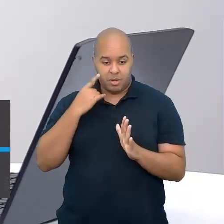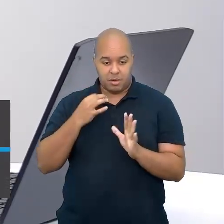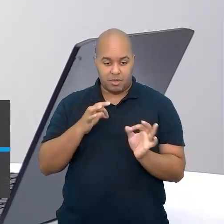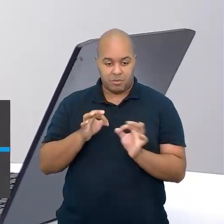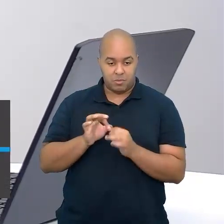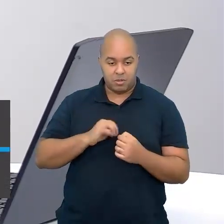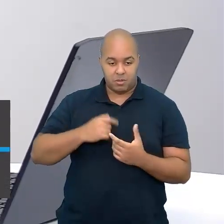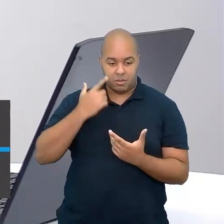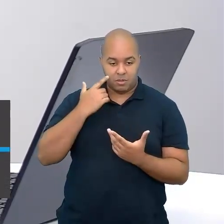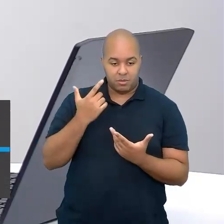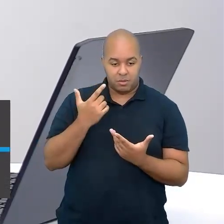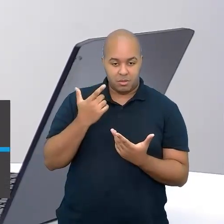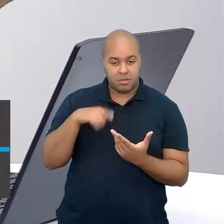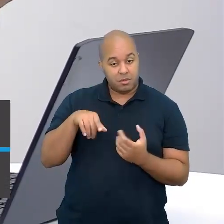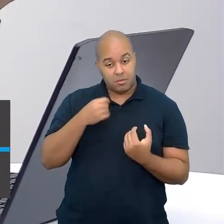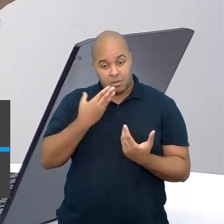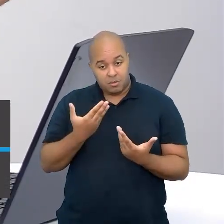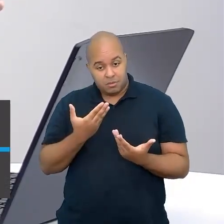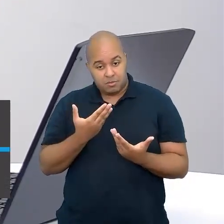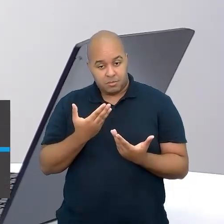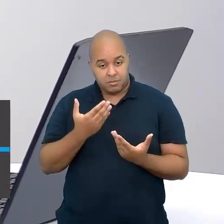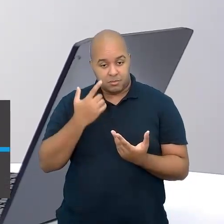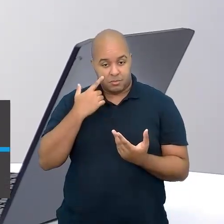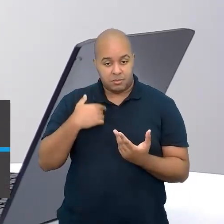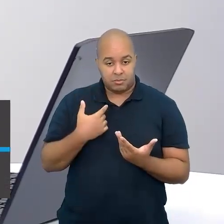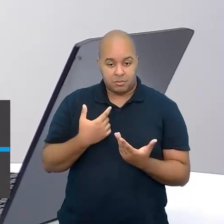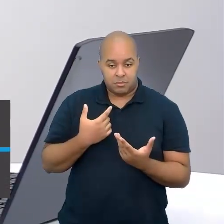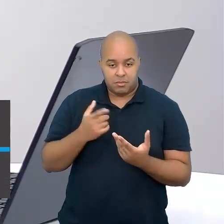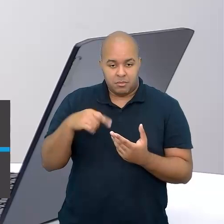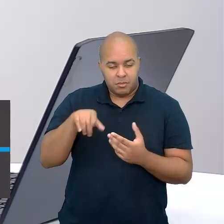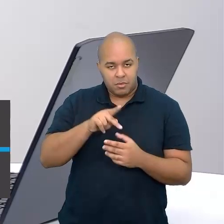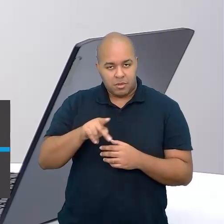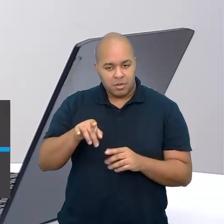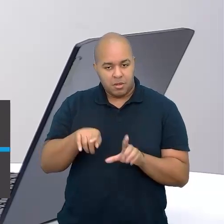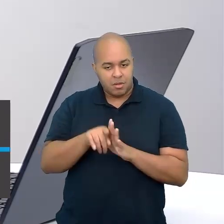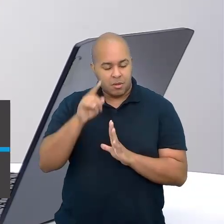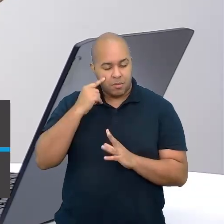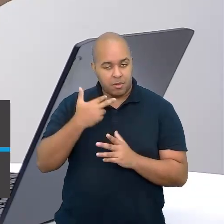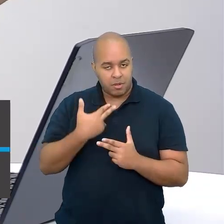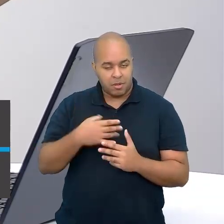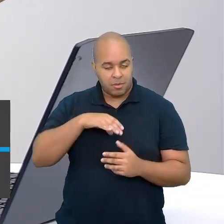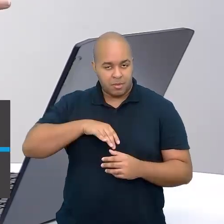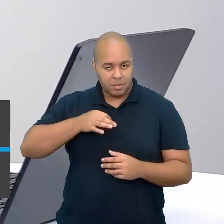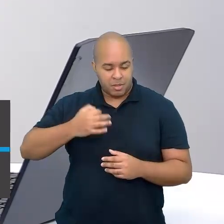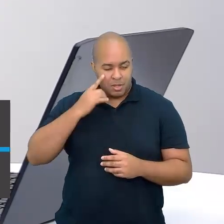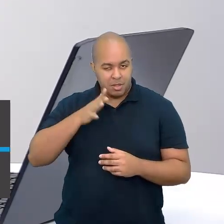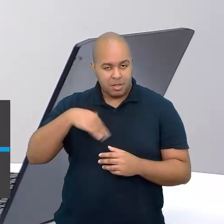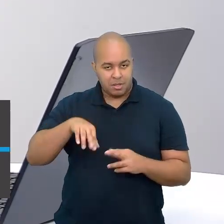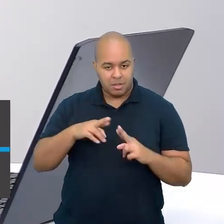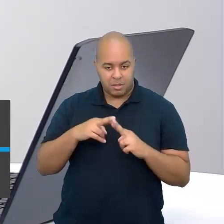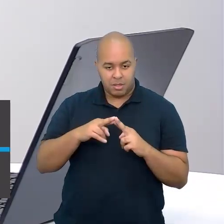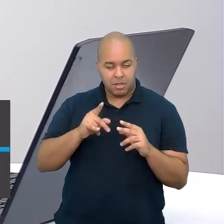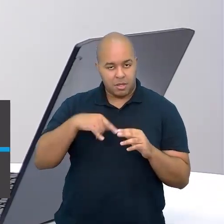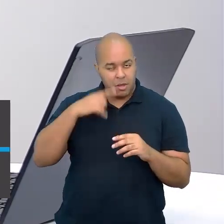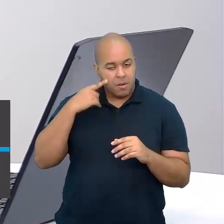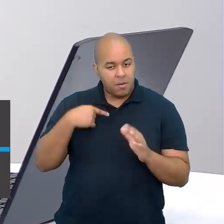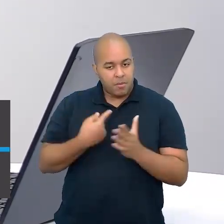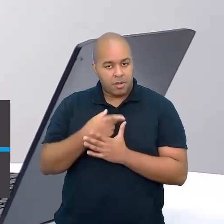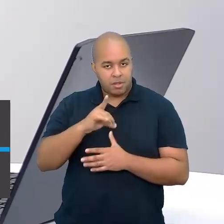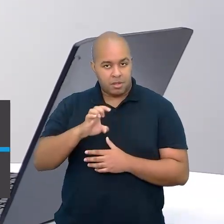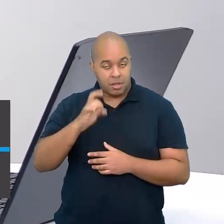com vocês Bom eu sou também professora de língua portuguesa da nossa rede saudade